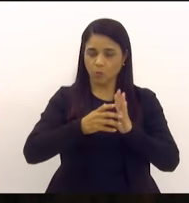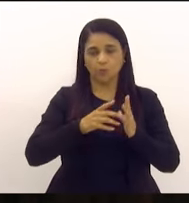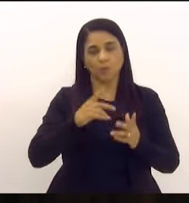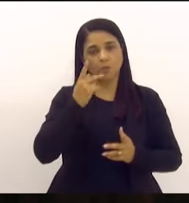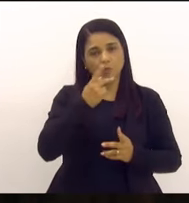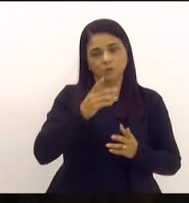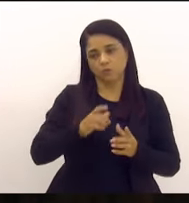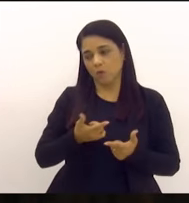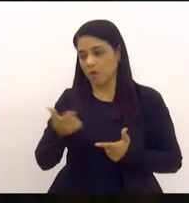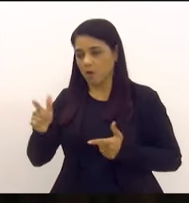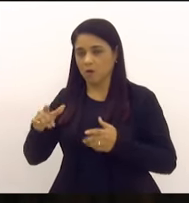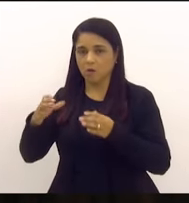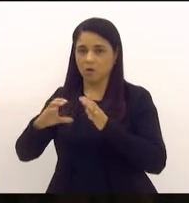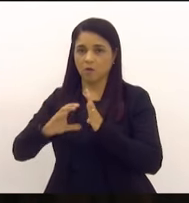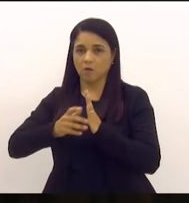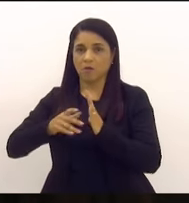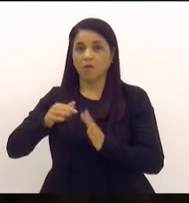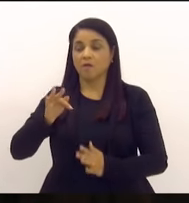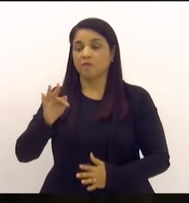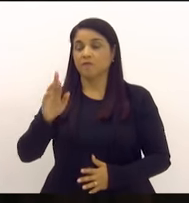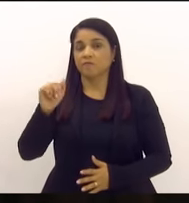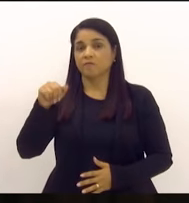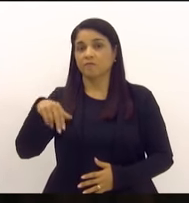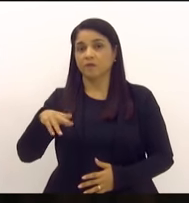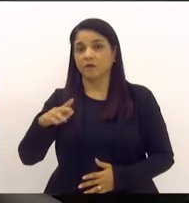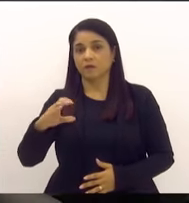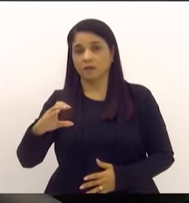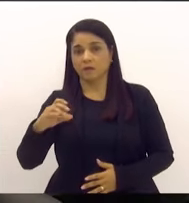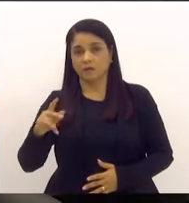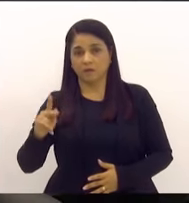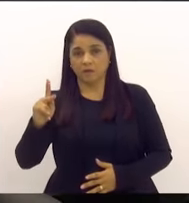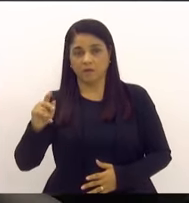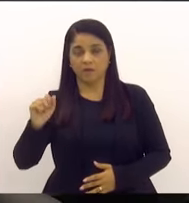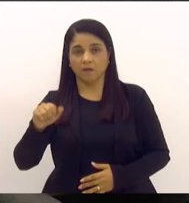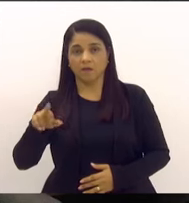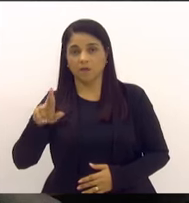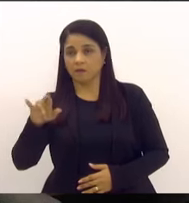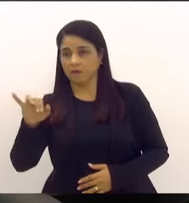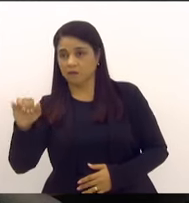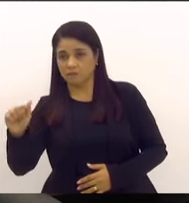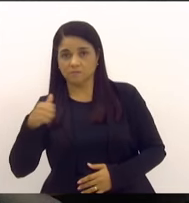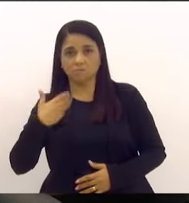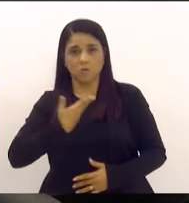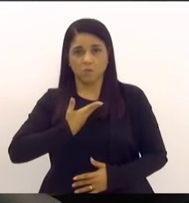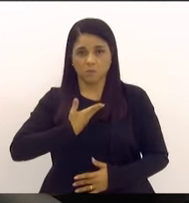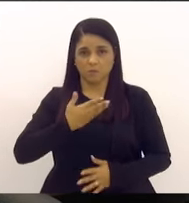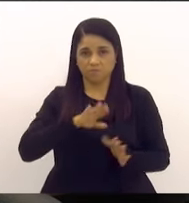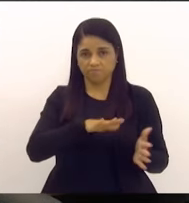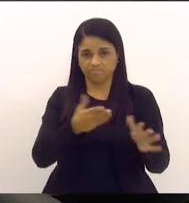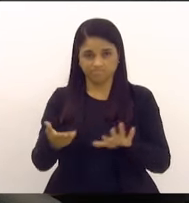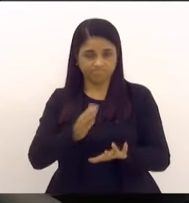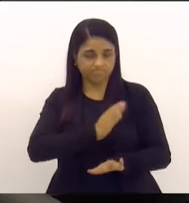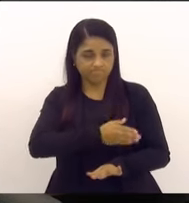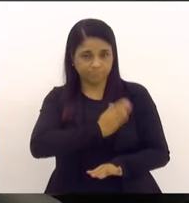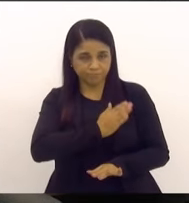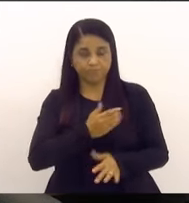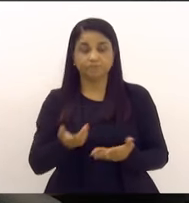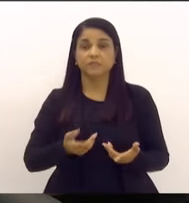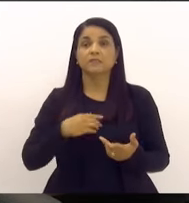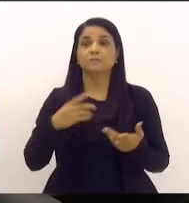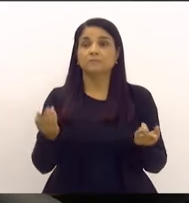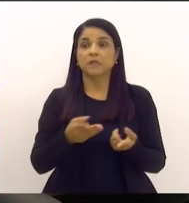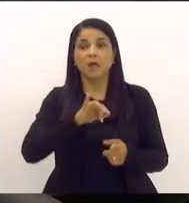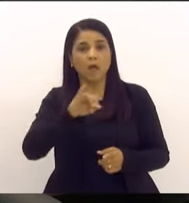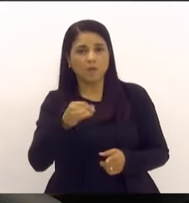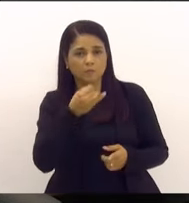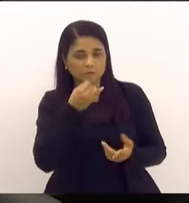carinho eterno pelo vereador Frank Areias. Deputada Murim. Aproveitar o ensejo de Vossa Excelência para registrar também que o nosso